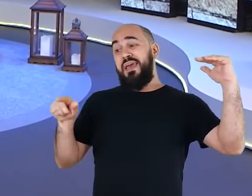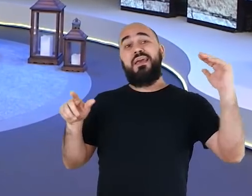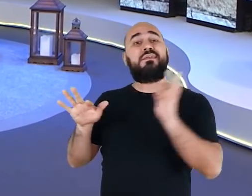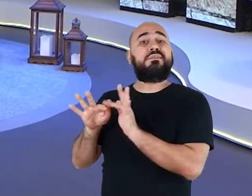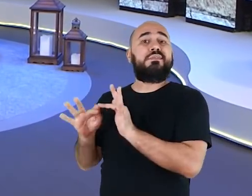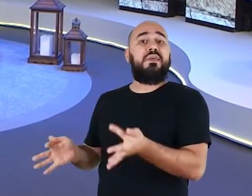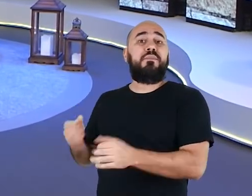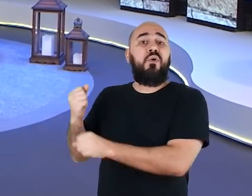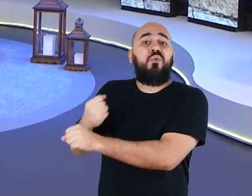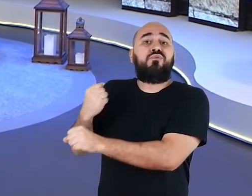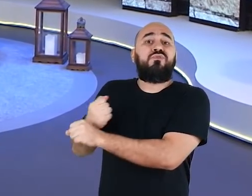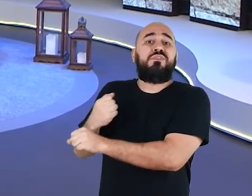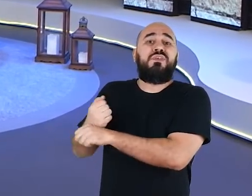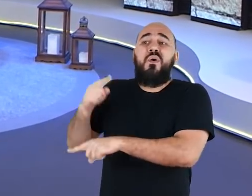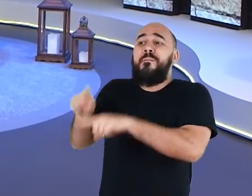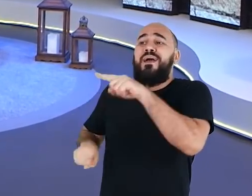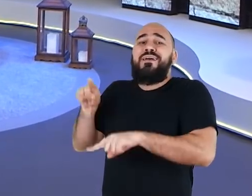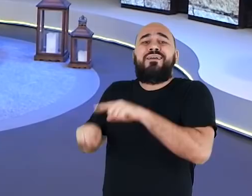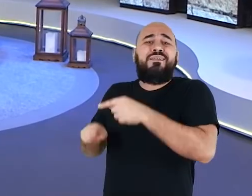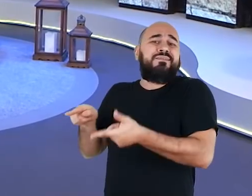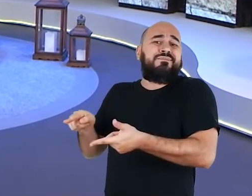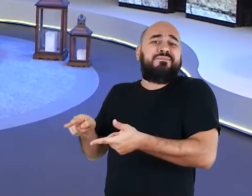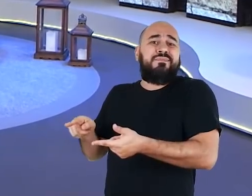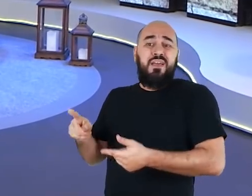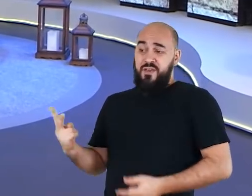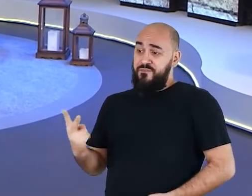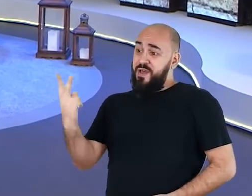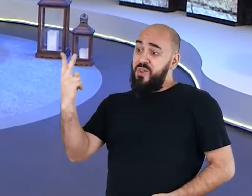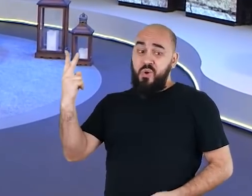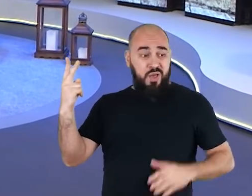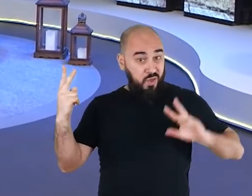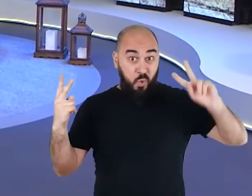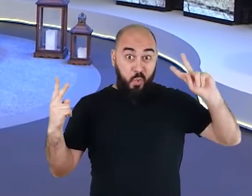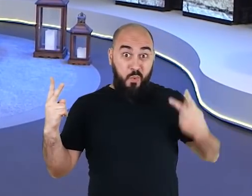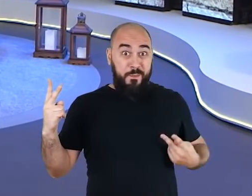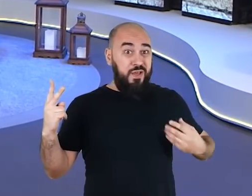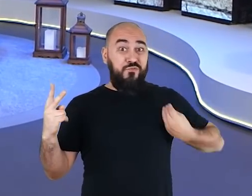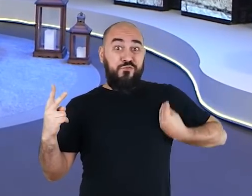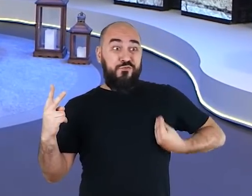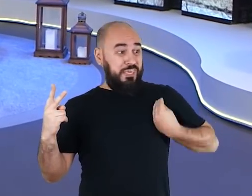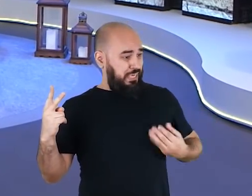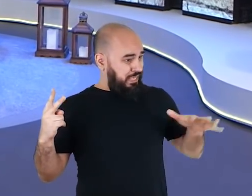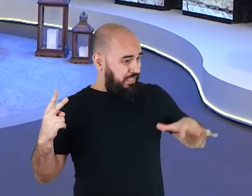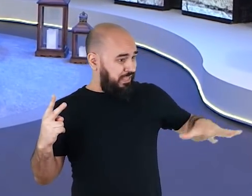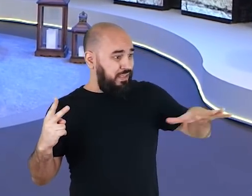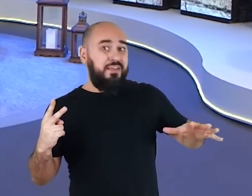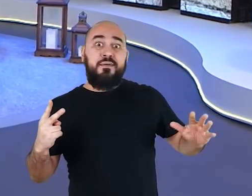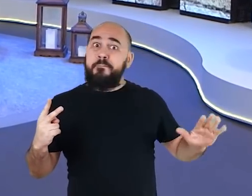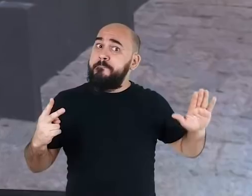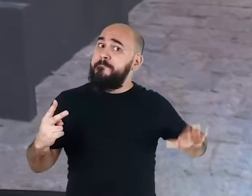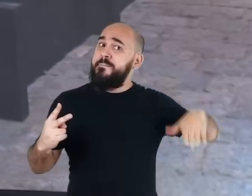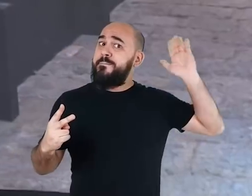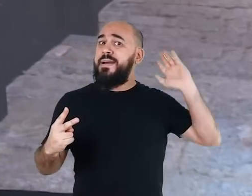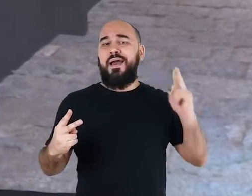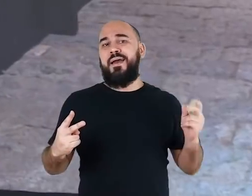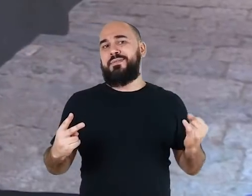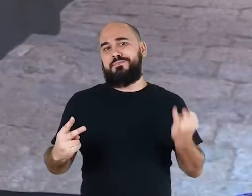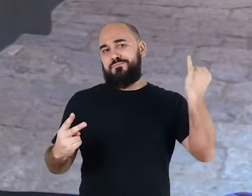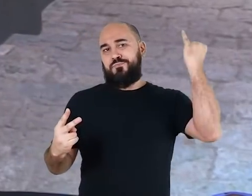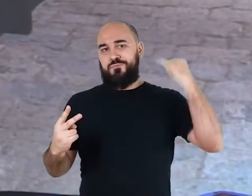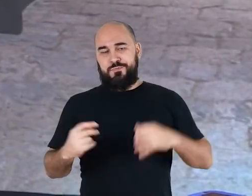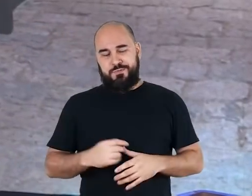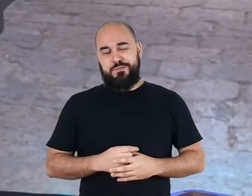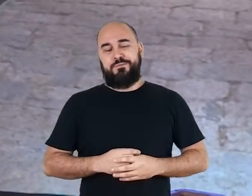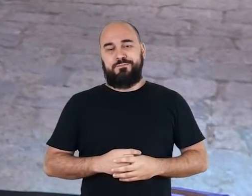humano e nada mais do que isso. Elas não devem valer mais do que a vida humana que as projeta. E é exatamente